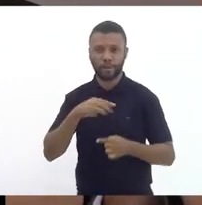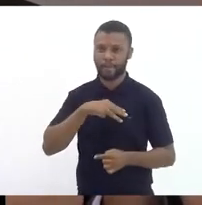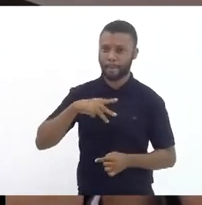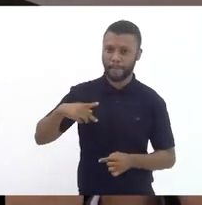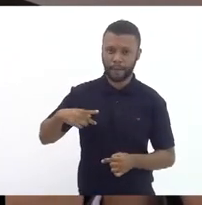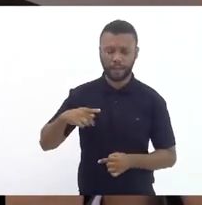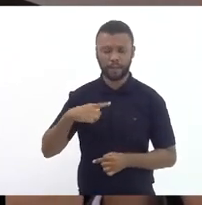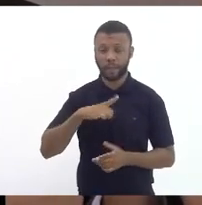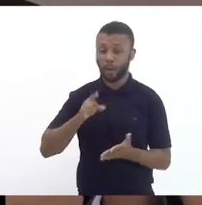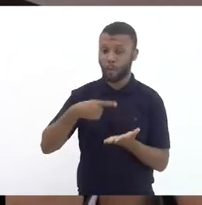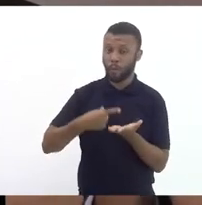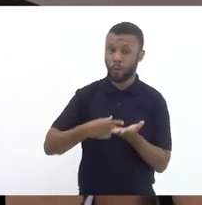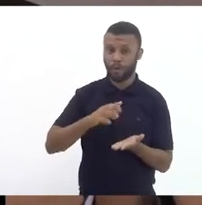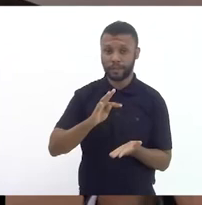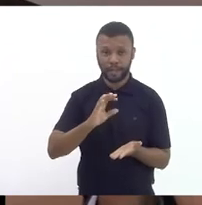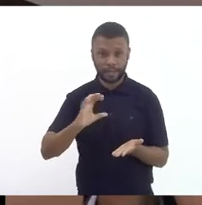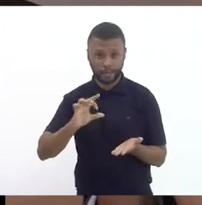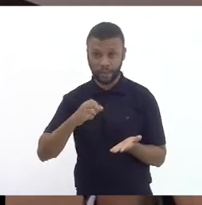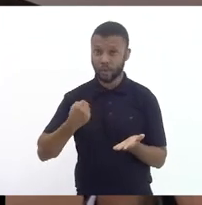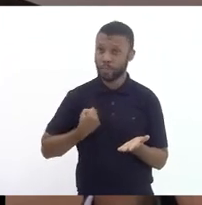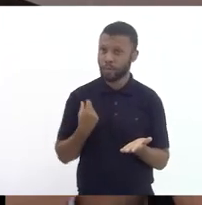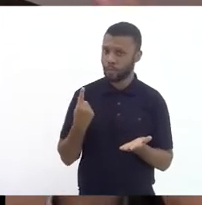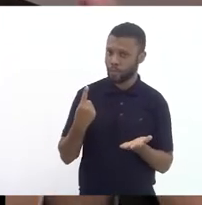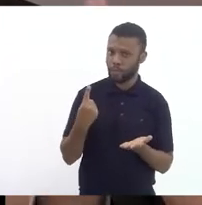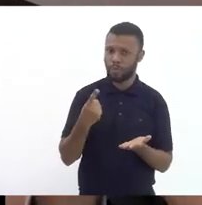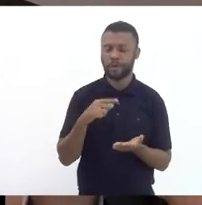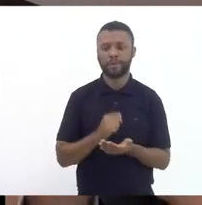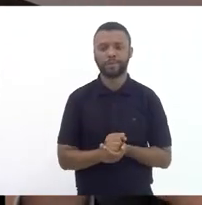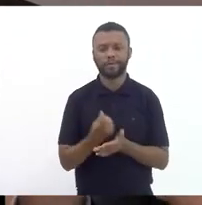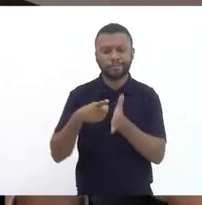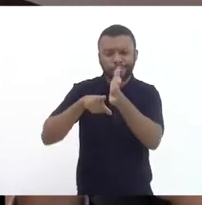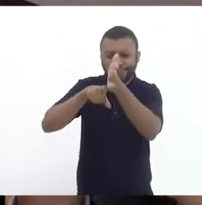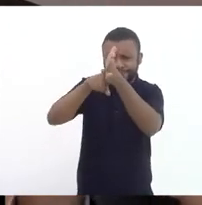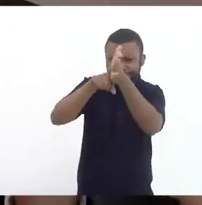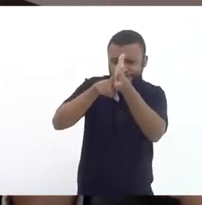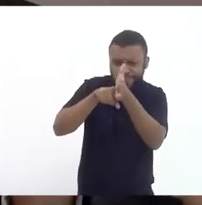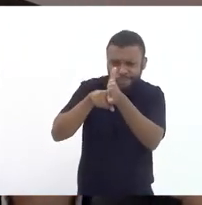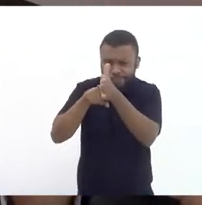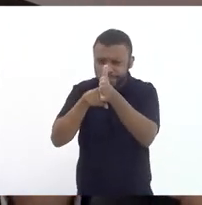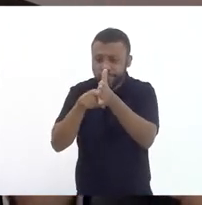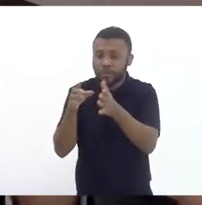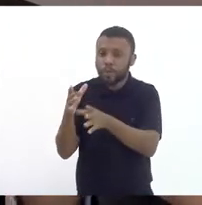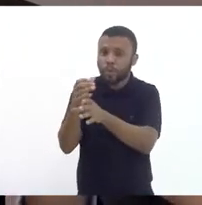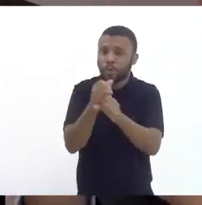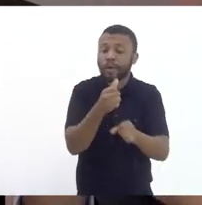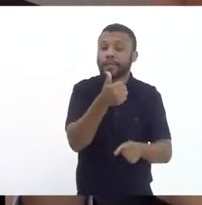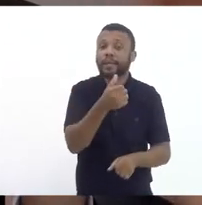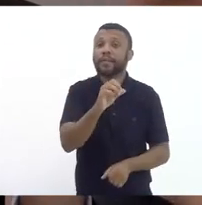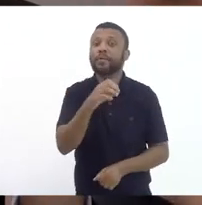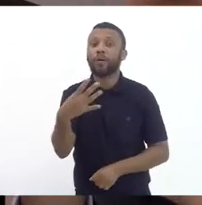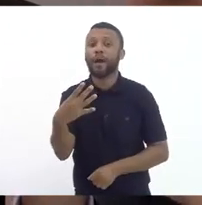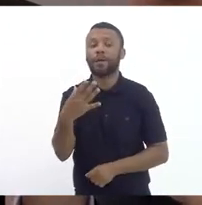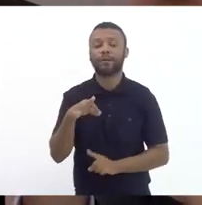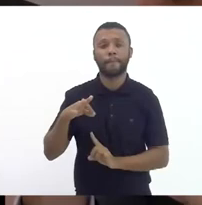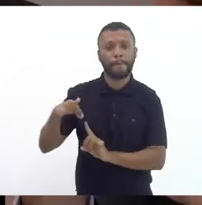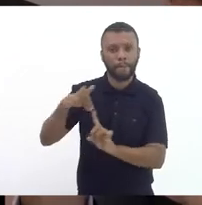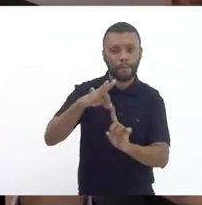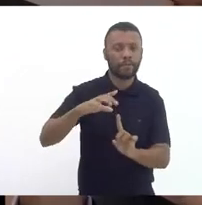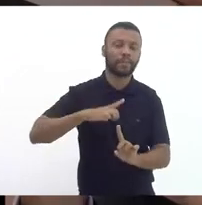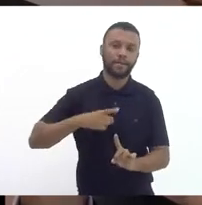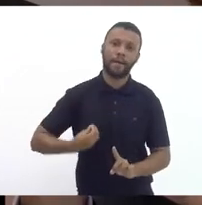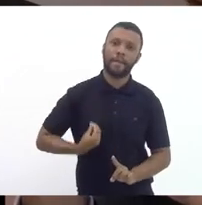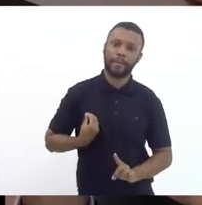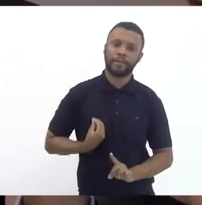de TAC número 1, e foi feito um diagnóstico em 104, nas 104 estações, com a participação do